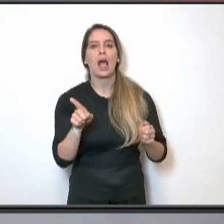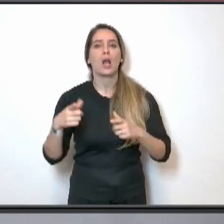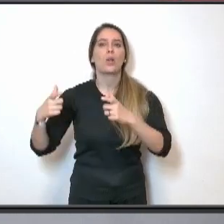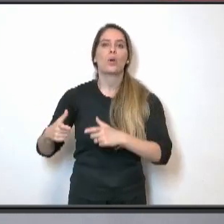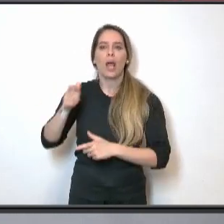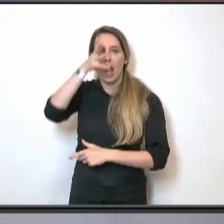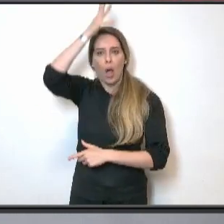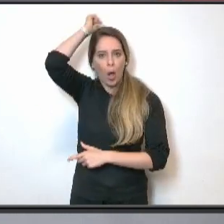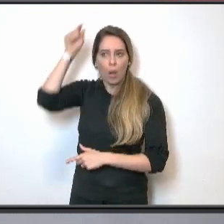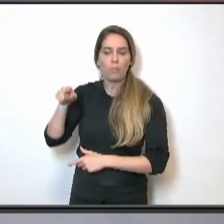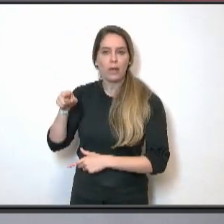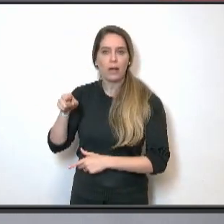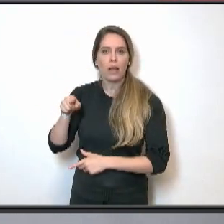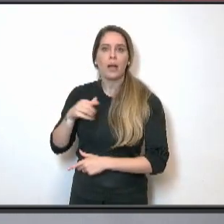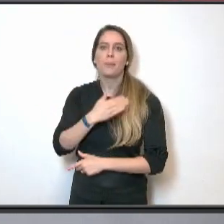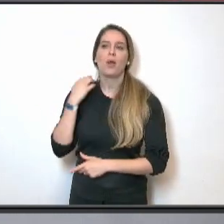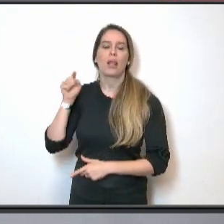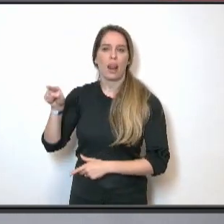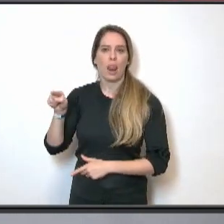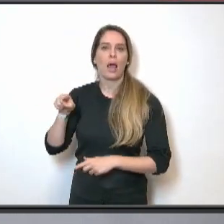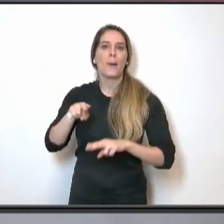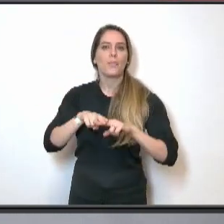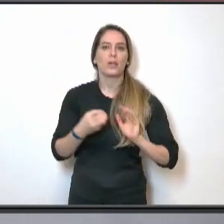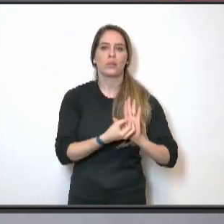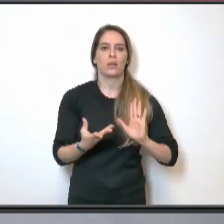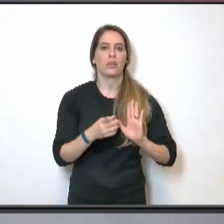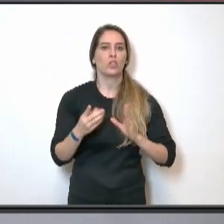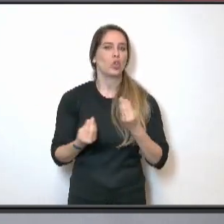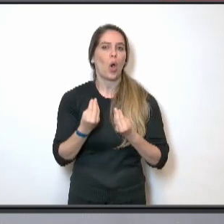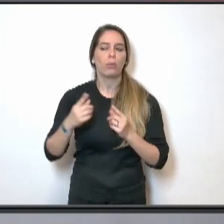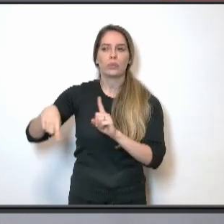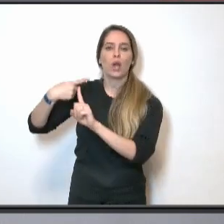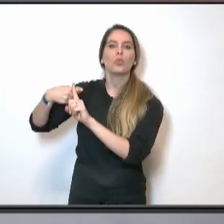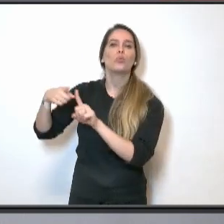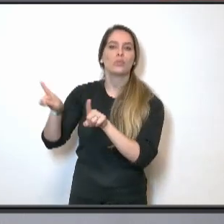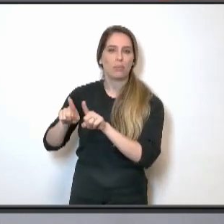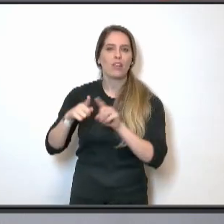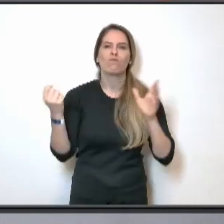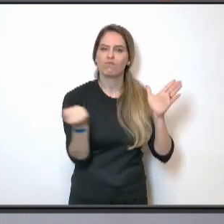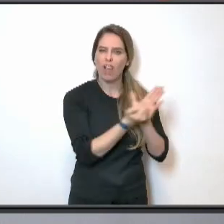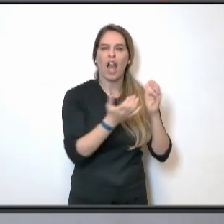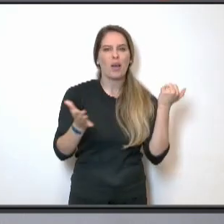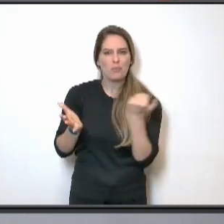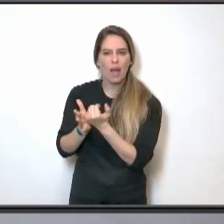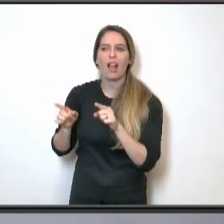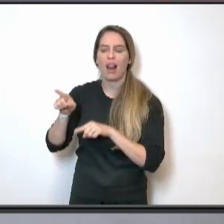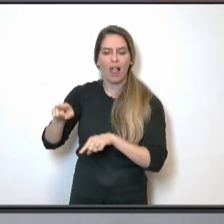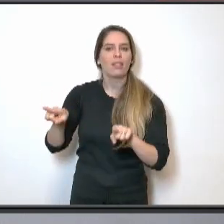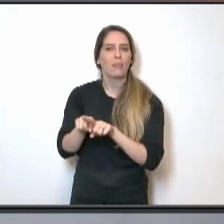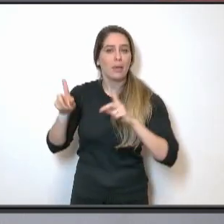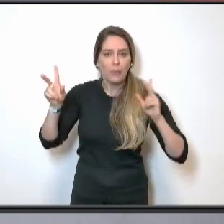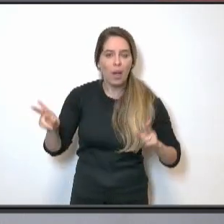do Evangelho, e ele morre crucificado. E a tradição histórica nos ensina que quando ele foi levado para a